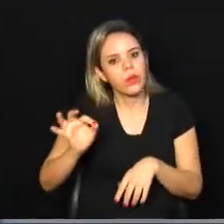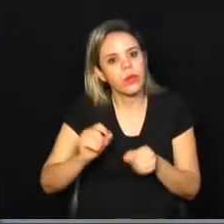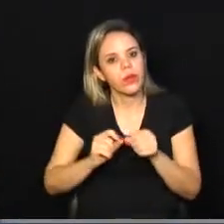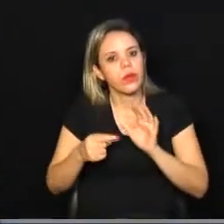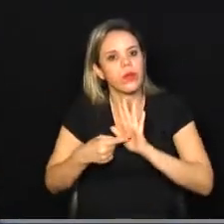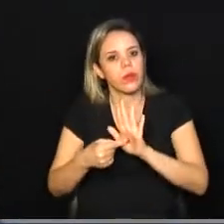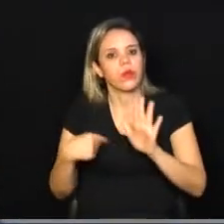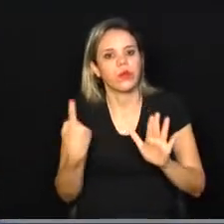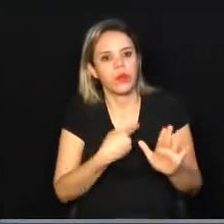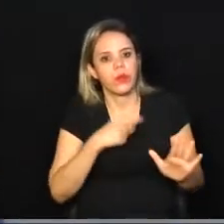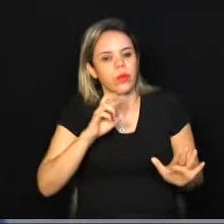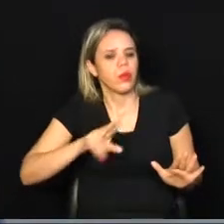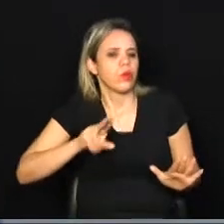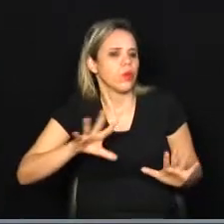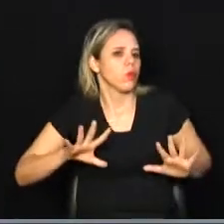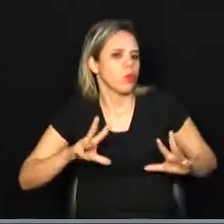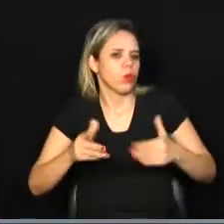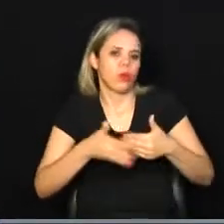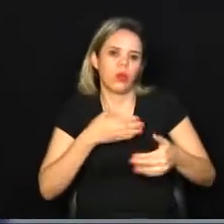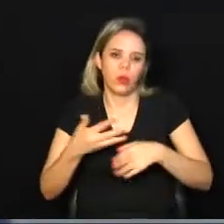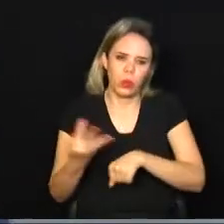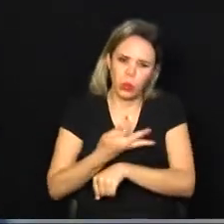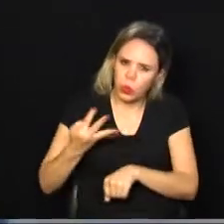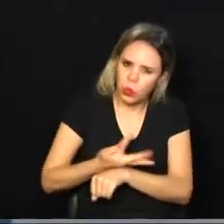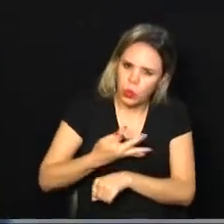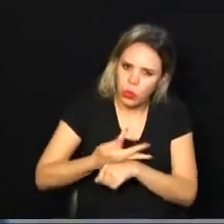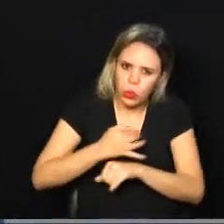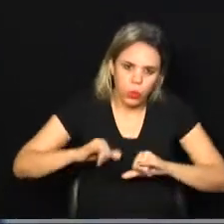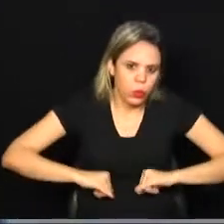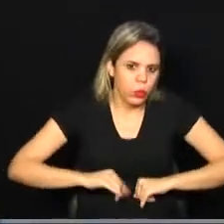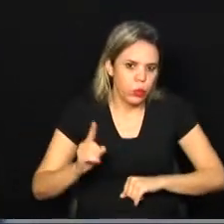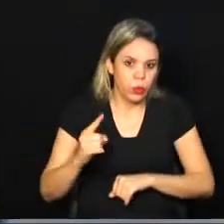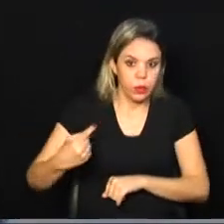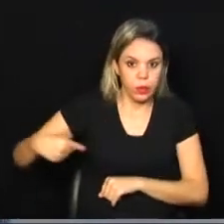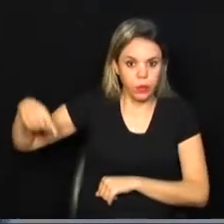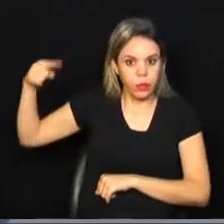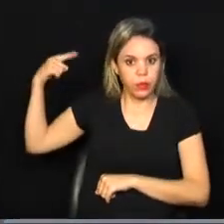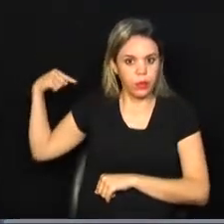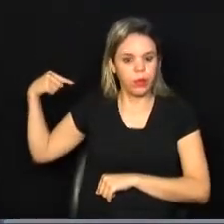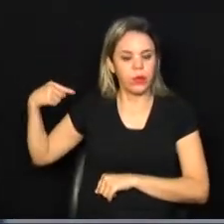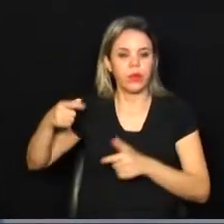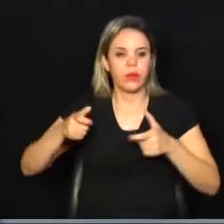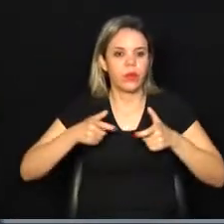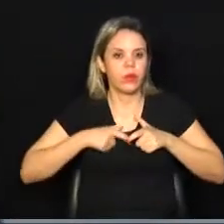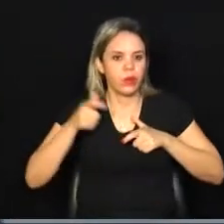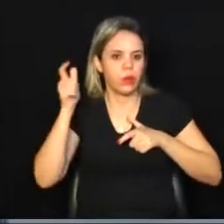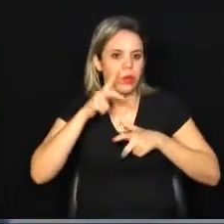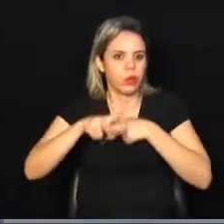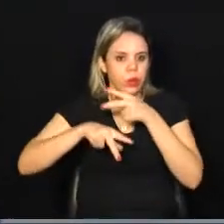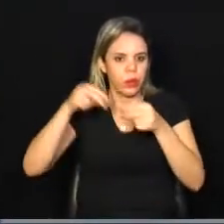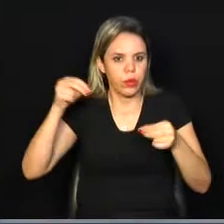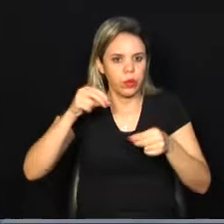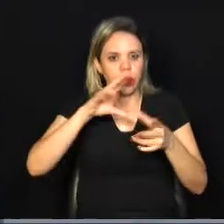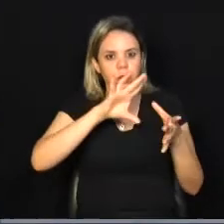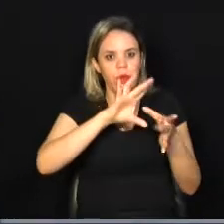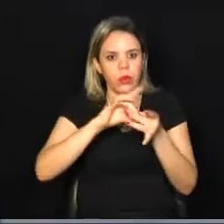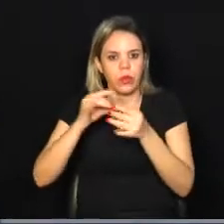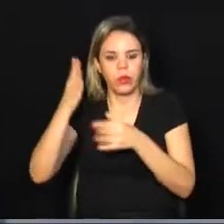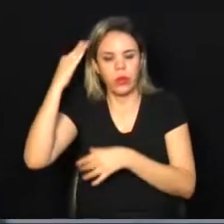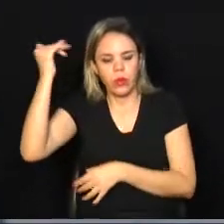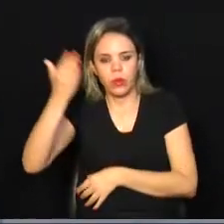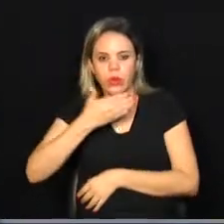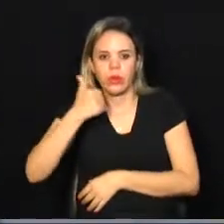mostrando para a gente que não é tudo a qualquer preço. Que antes de uma medalha olímpica, antes da